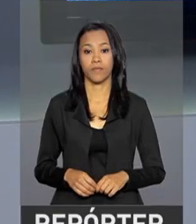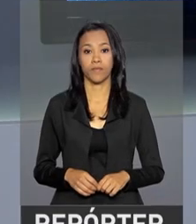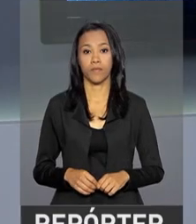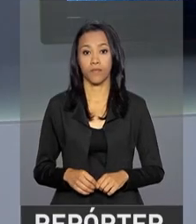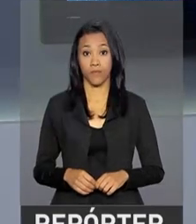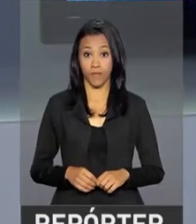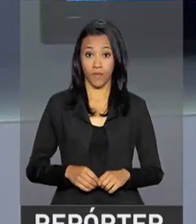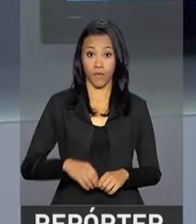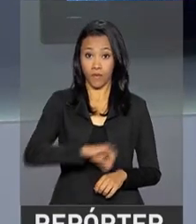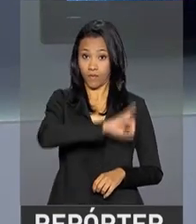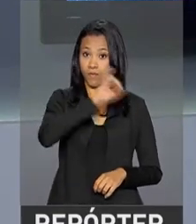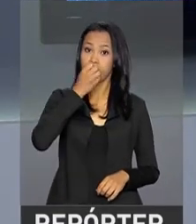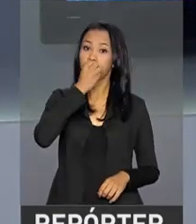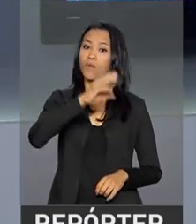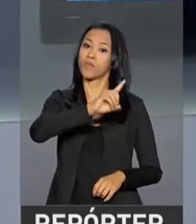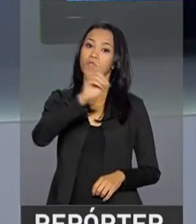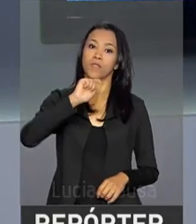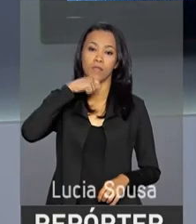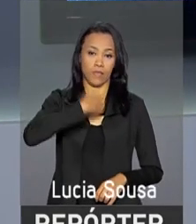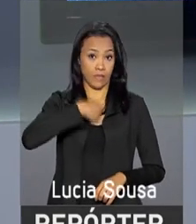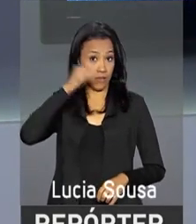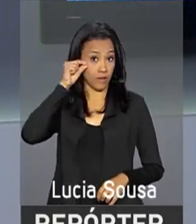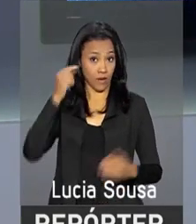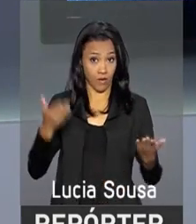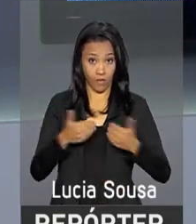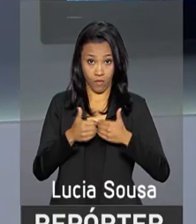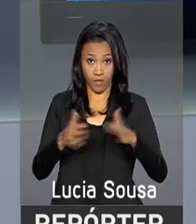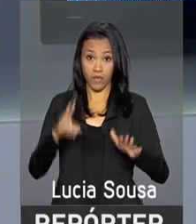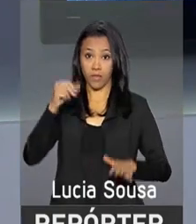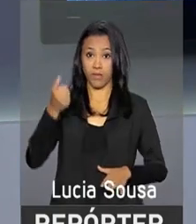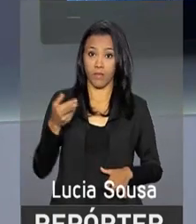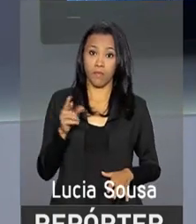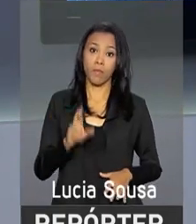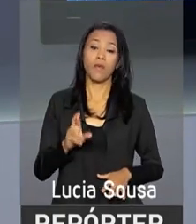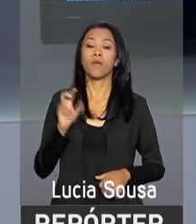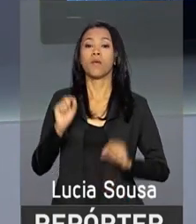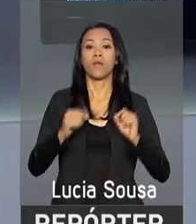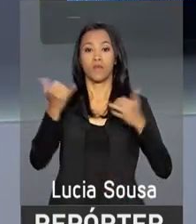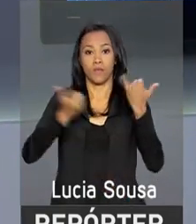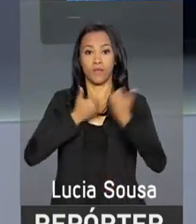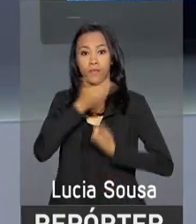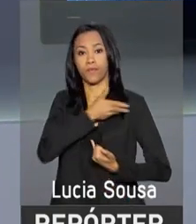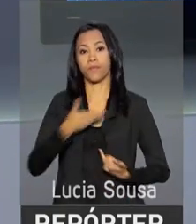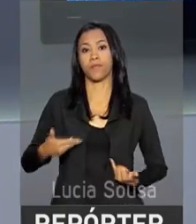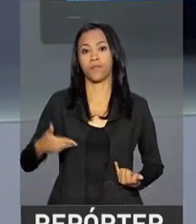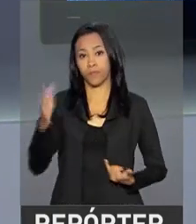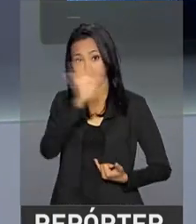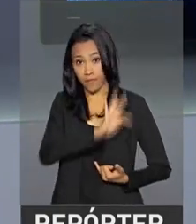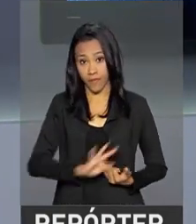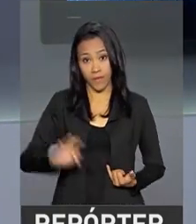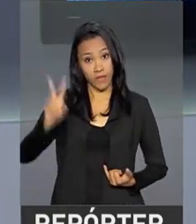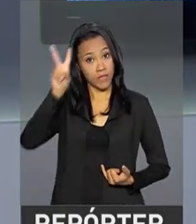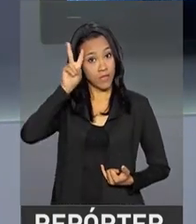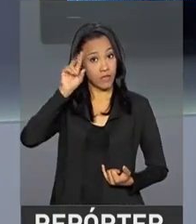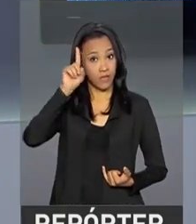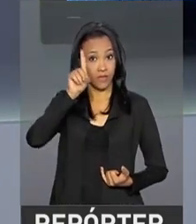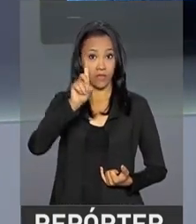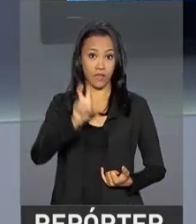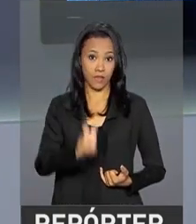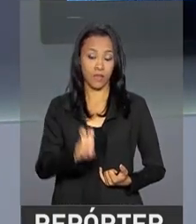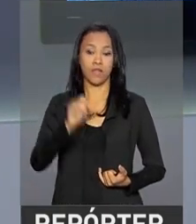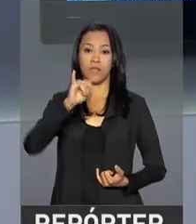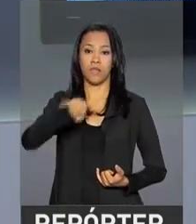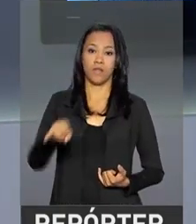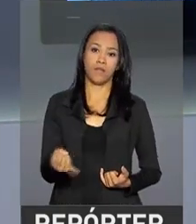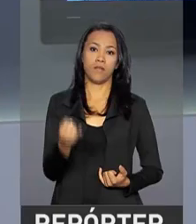olá bom dia sou carolina beck e começa agora o repórter nbr com as notícias do governo federal desta segunda feira 15